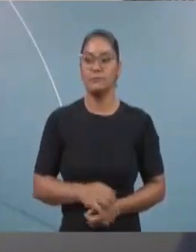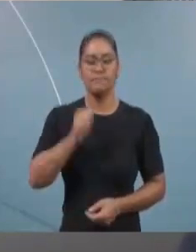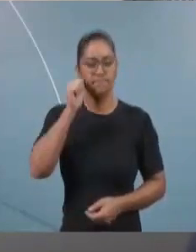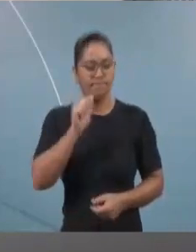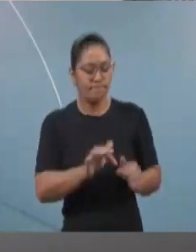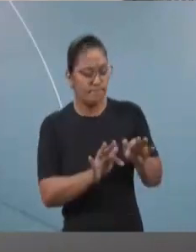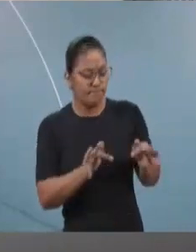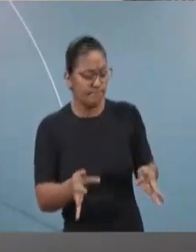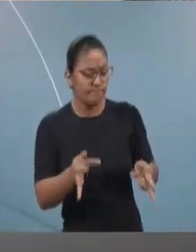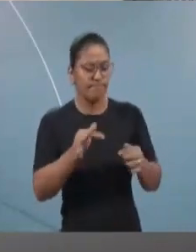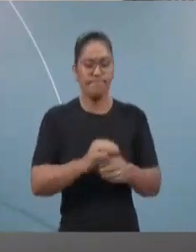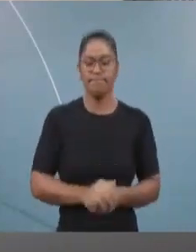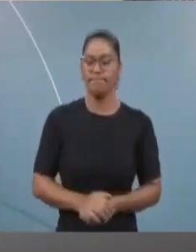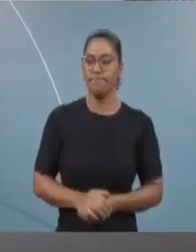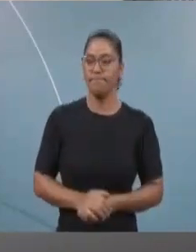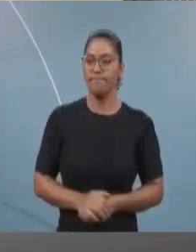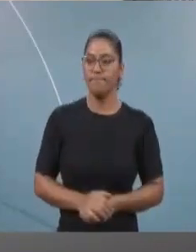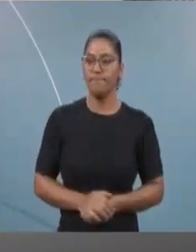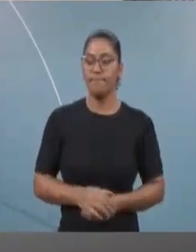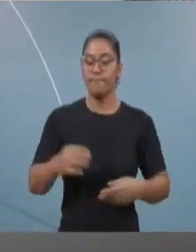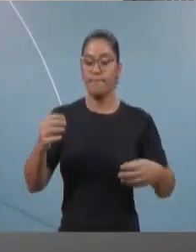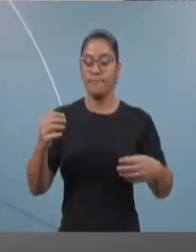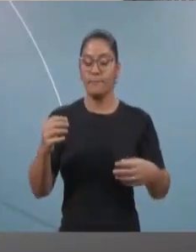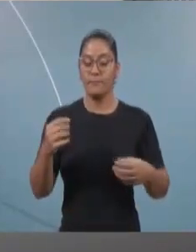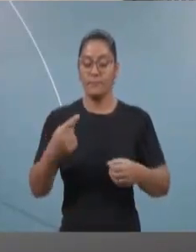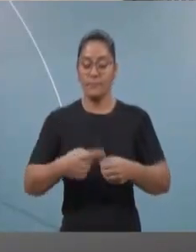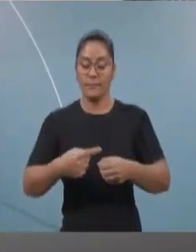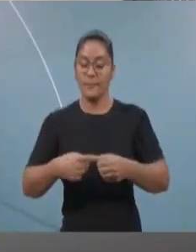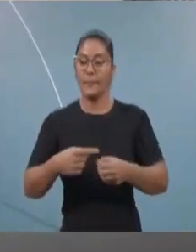ses humes